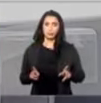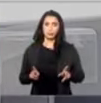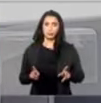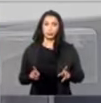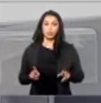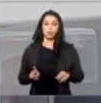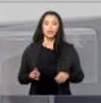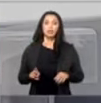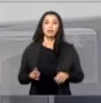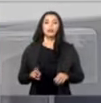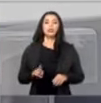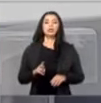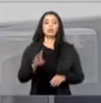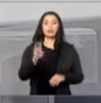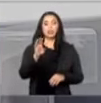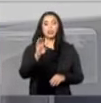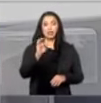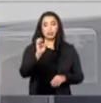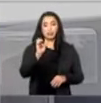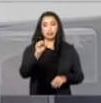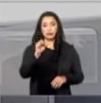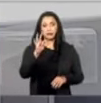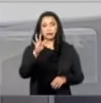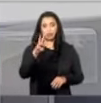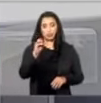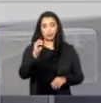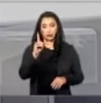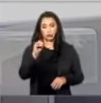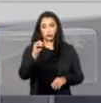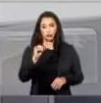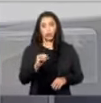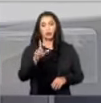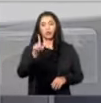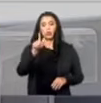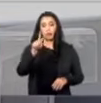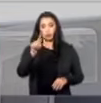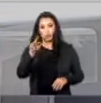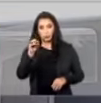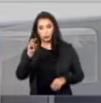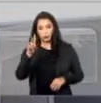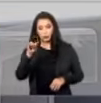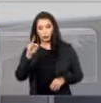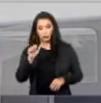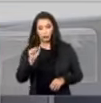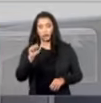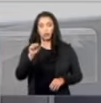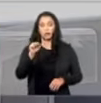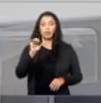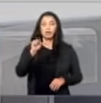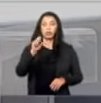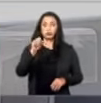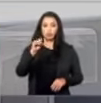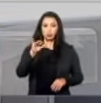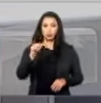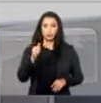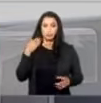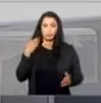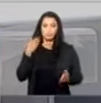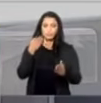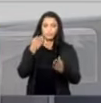Estado, governo e sociedade, chegaremos com muito mais facilidade ao objetivo.